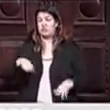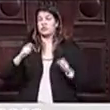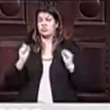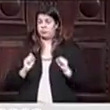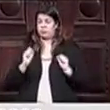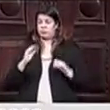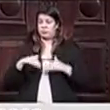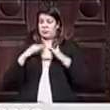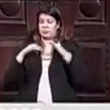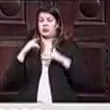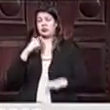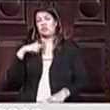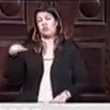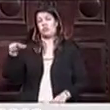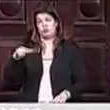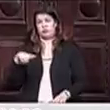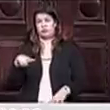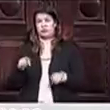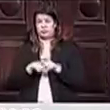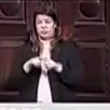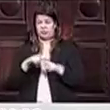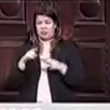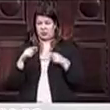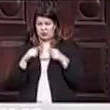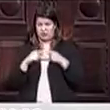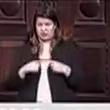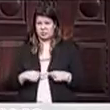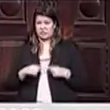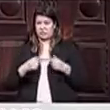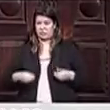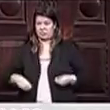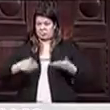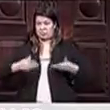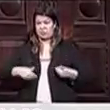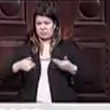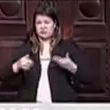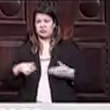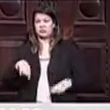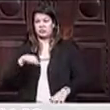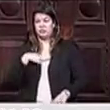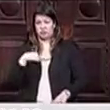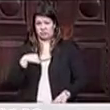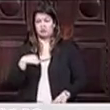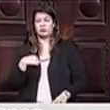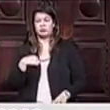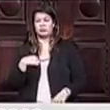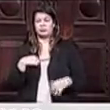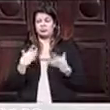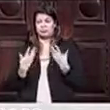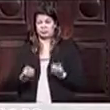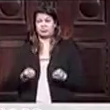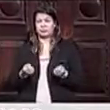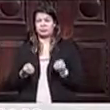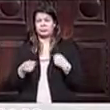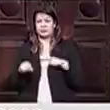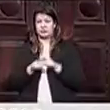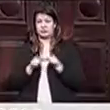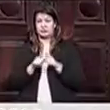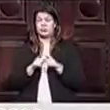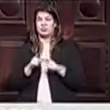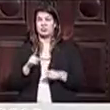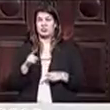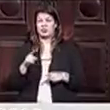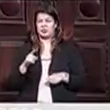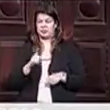avançar em outros quesitos. E com relação ao teto dos gastos em si, eu estou absolutamente favorável, entendo que num